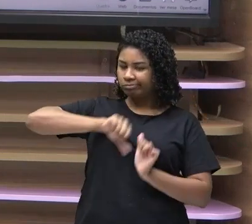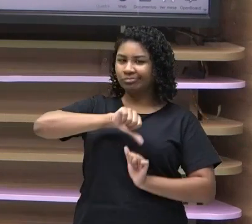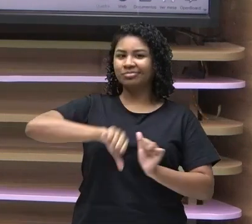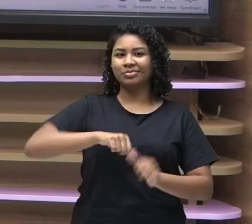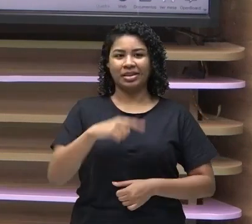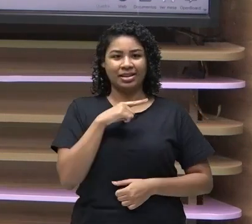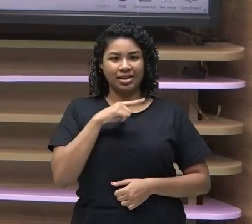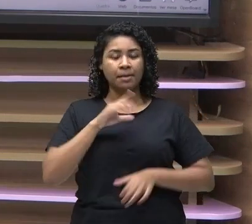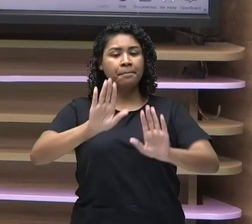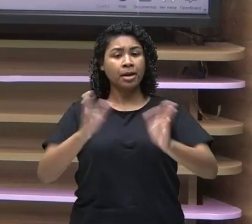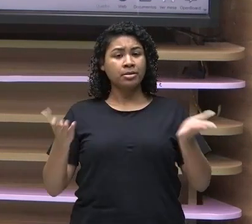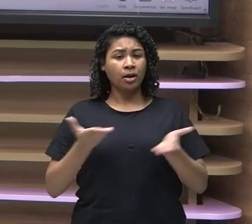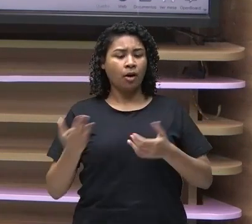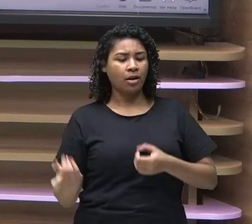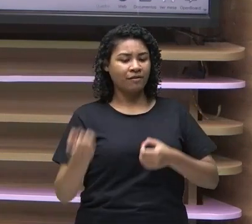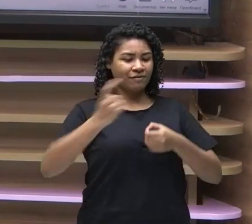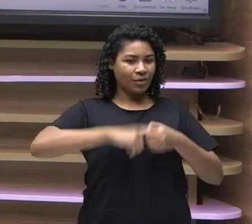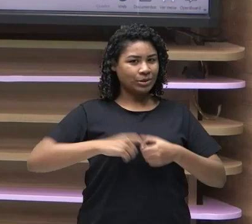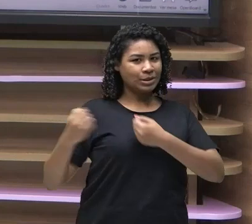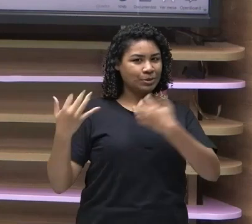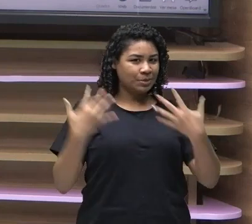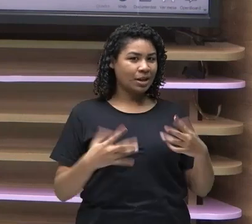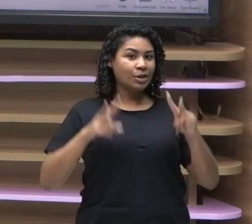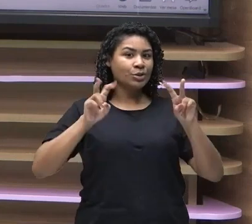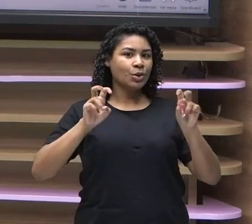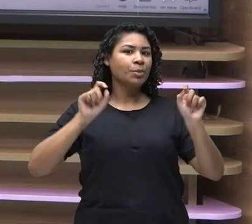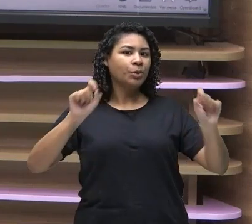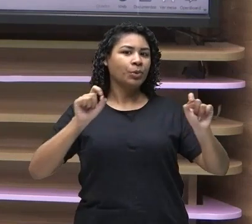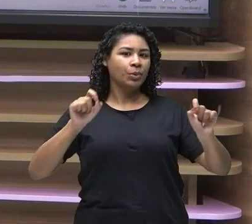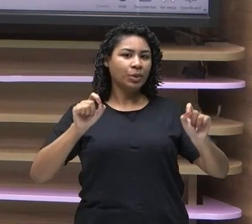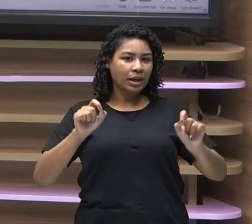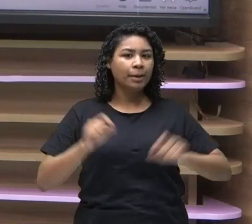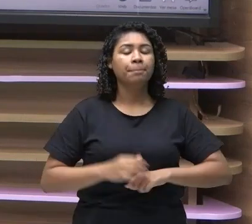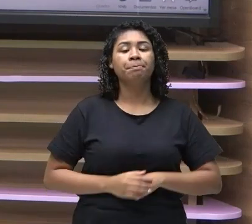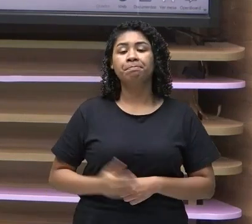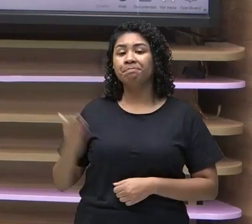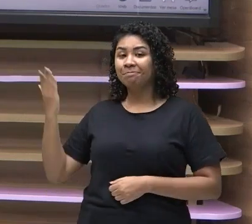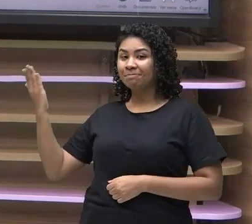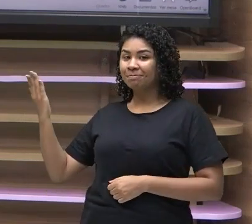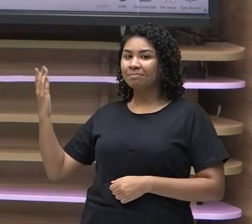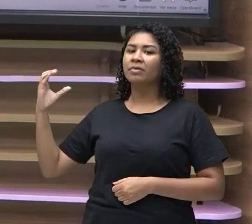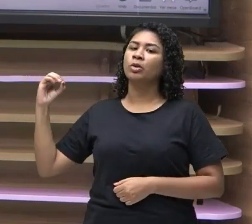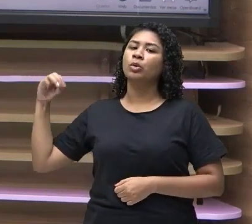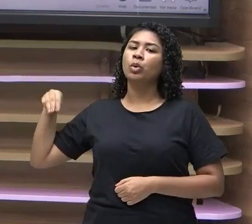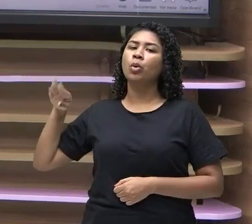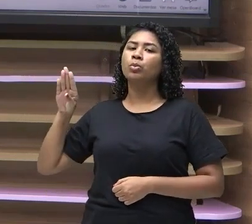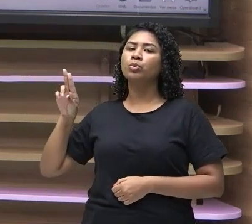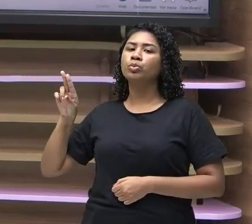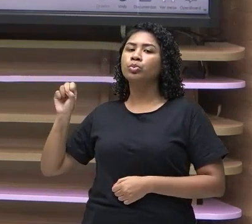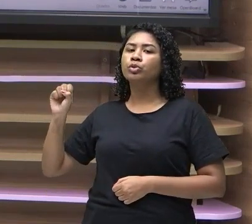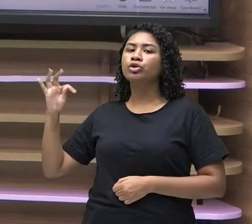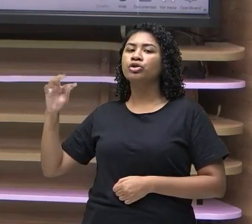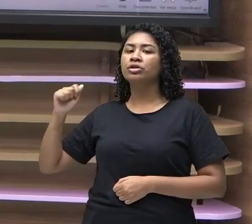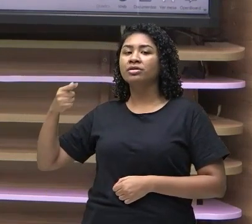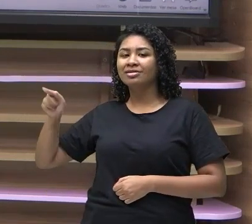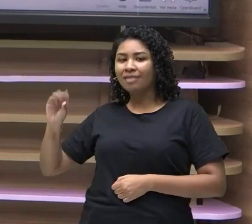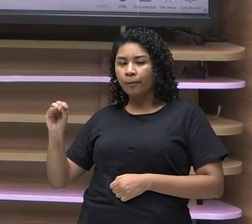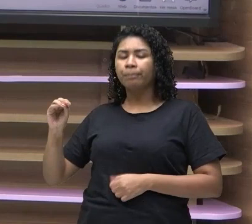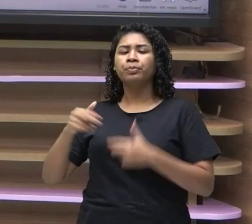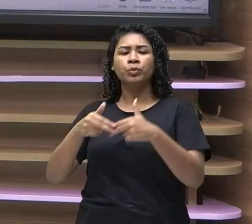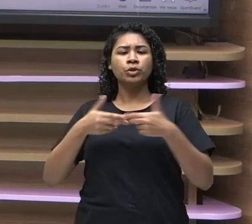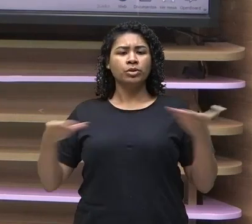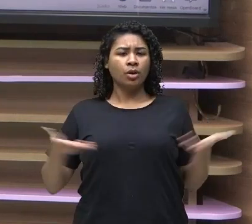a falar sobre a combustão interna e a gente vai falar um pouquinho da história do processo né de como era lá no início